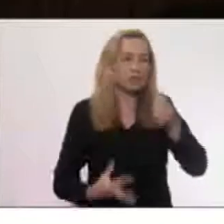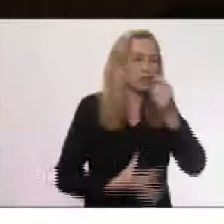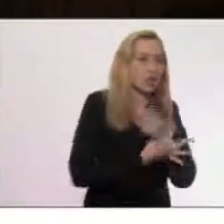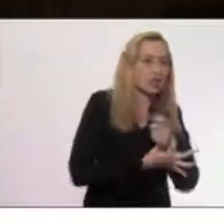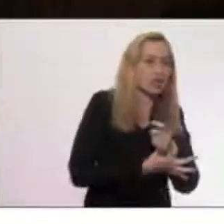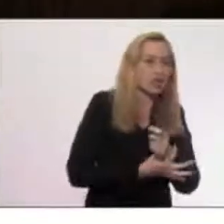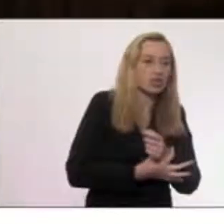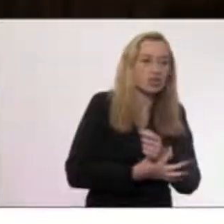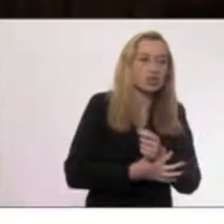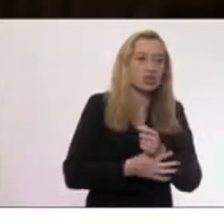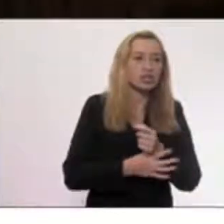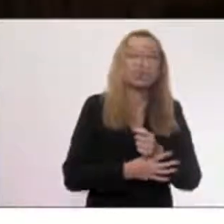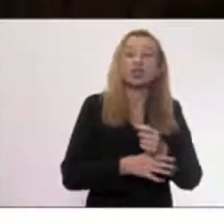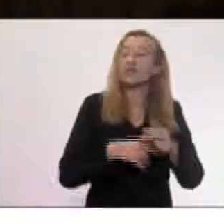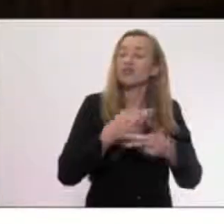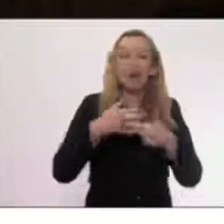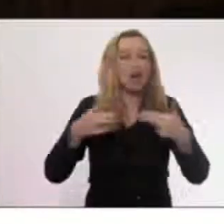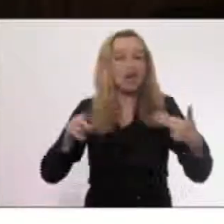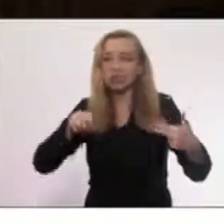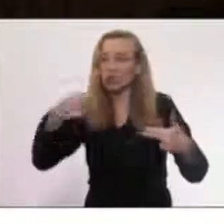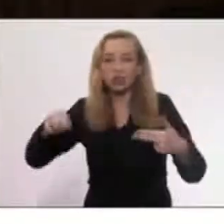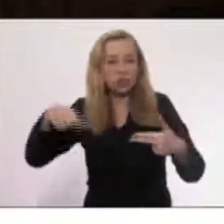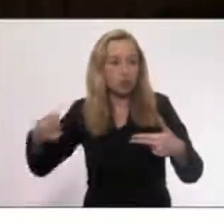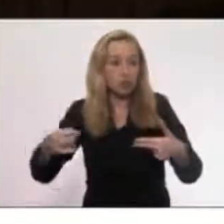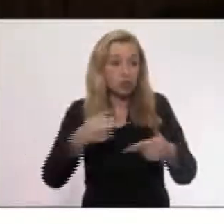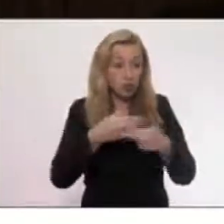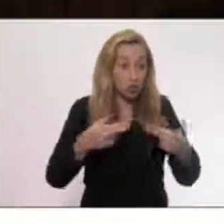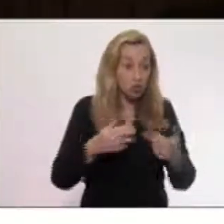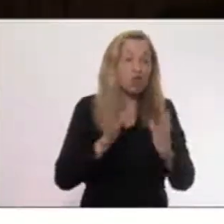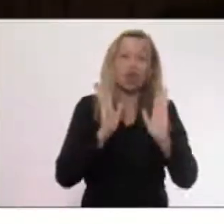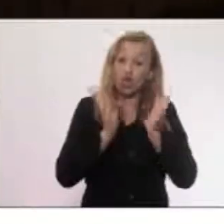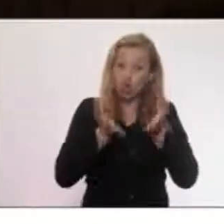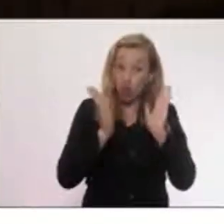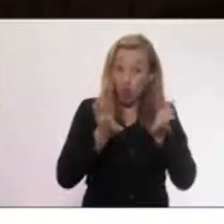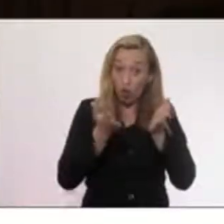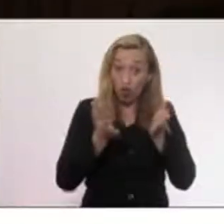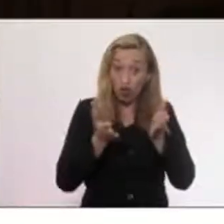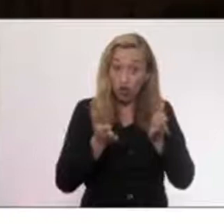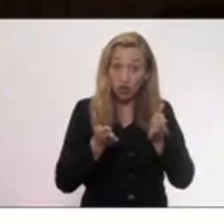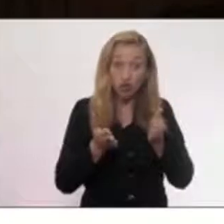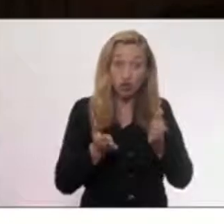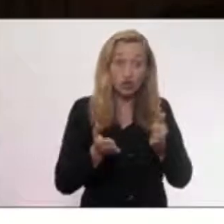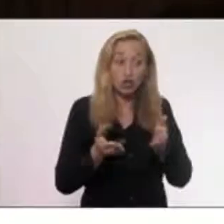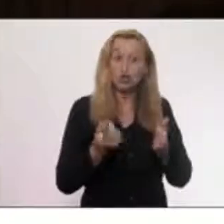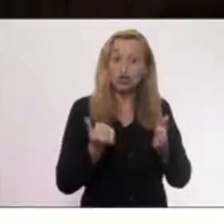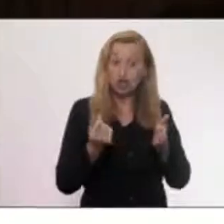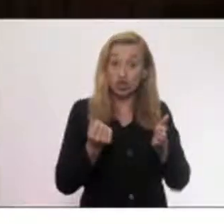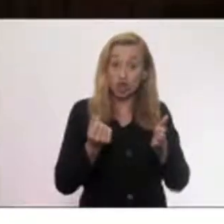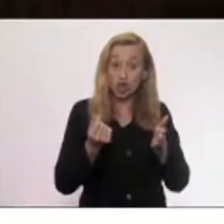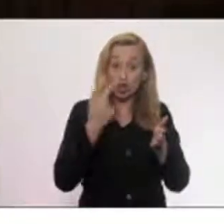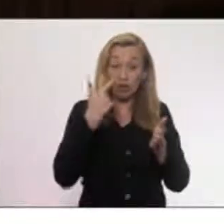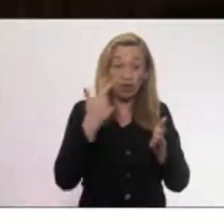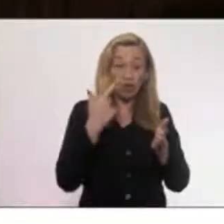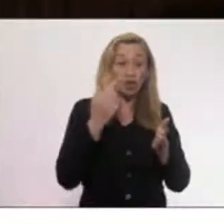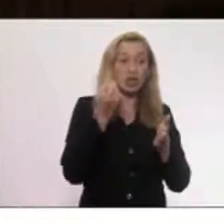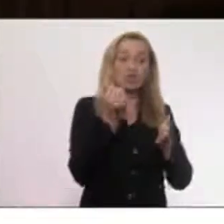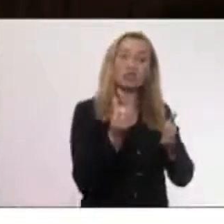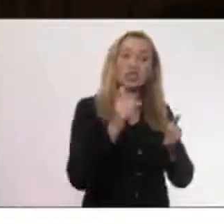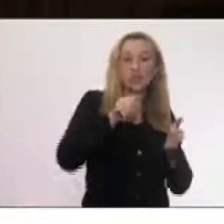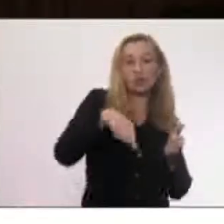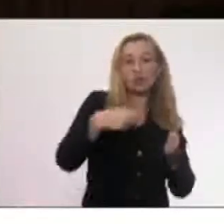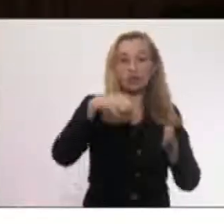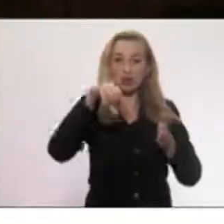segurança, fornecedores em geral. E hoje, a escala que nós temos desse orçamento é de